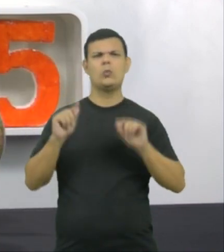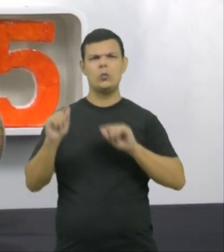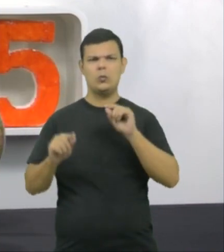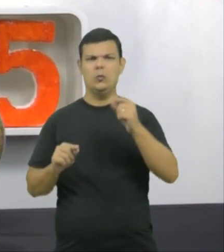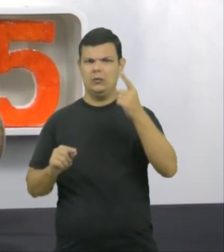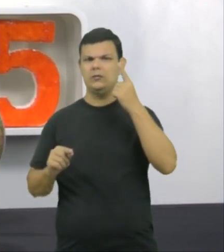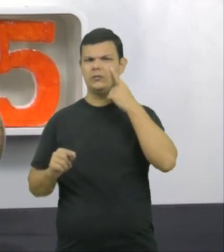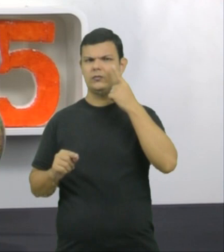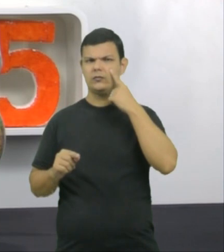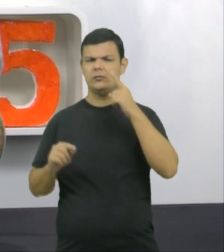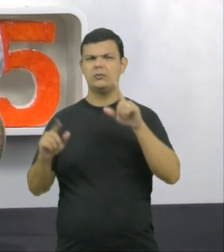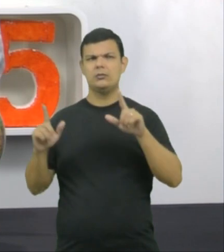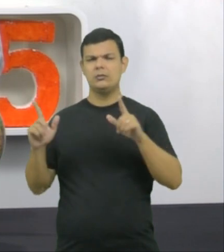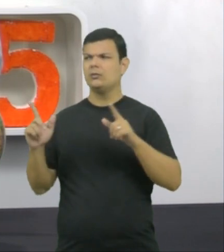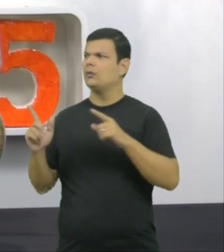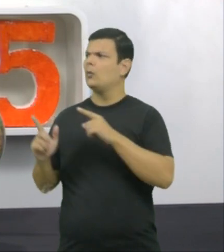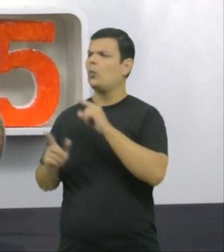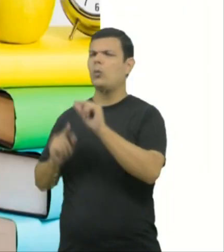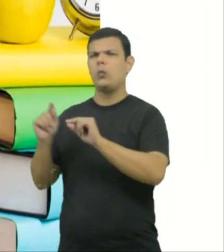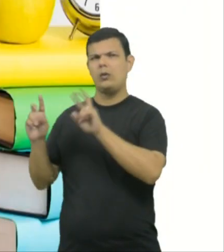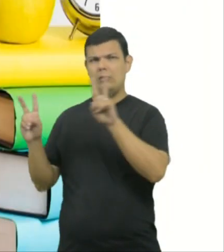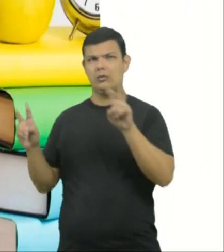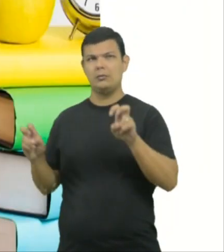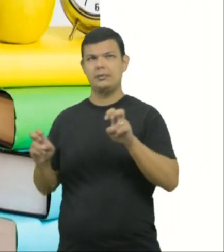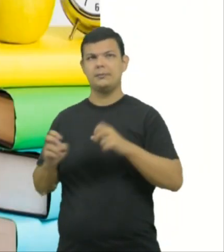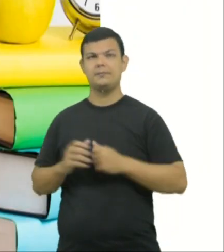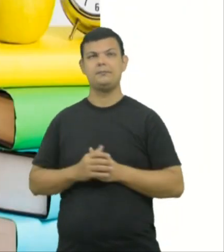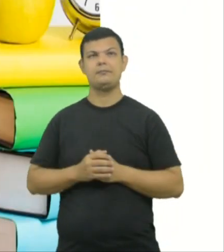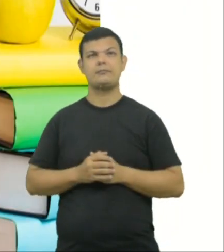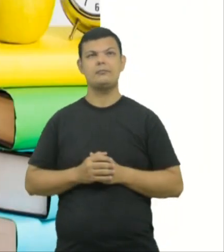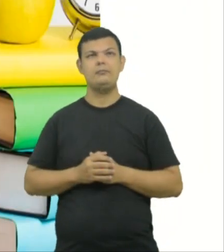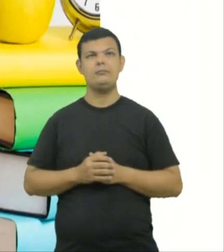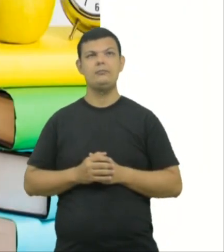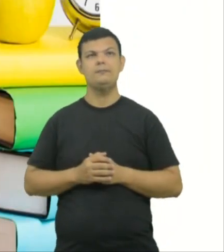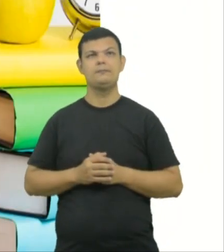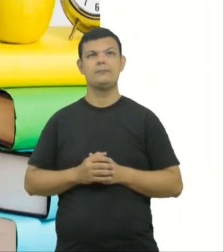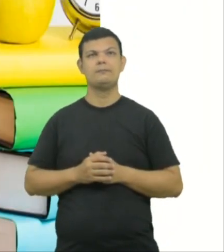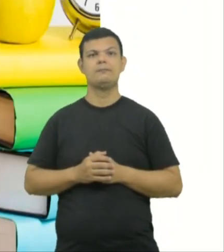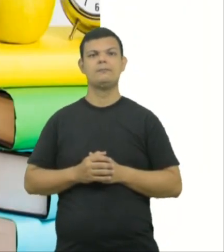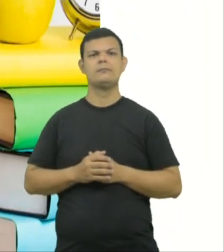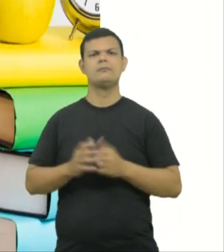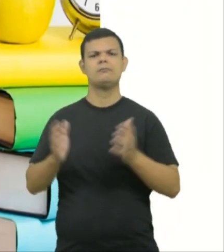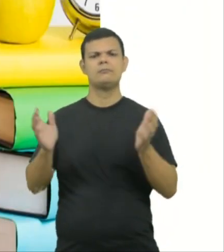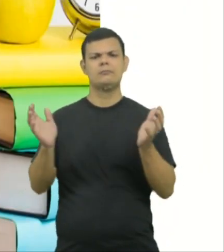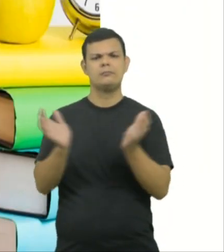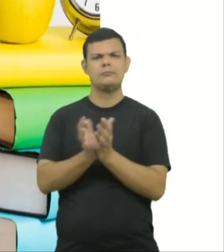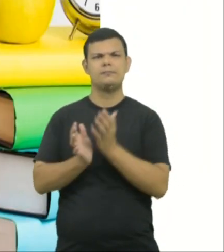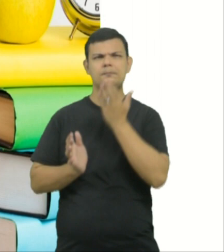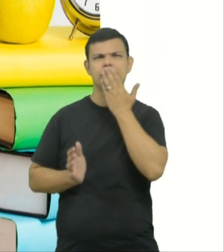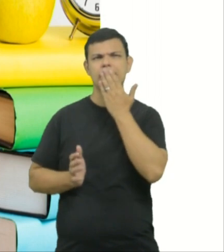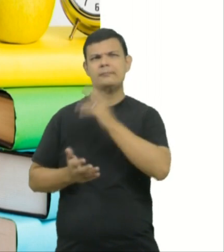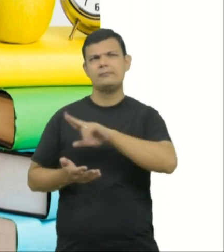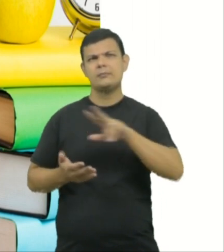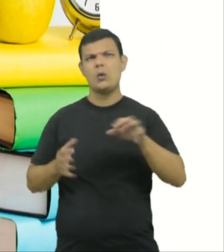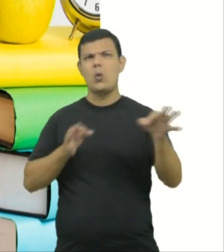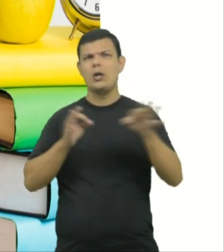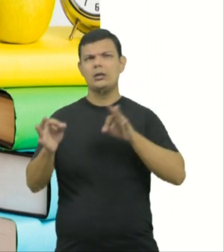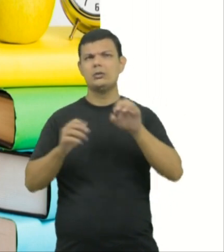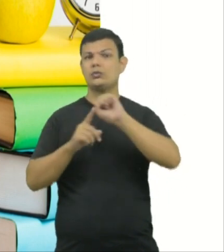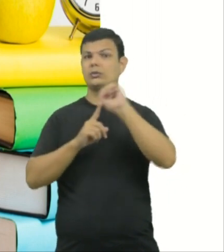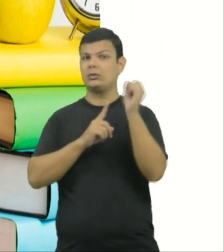aqui no slide, vamos dar uma olhada qual é o assunto de hoje. Vamos falar sobre as formas de organização